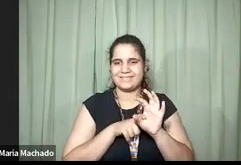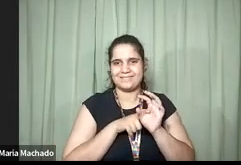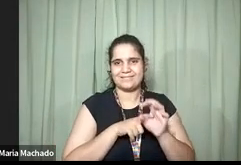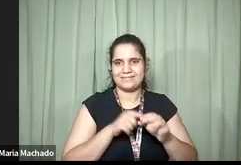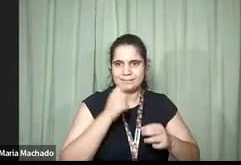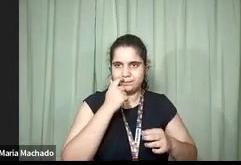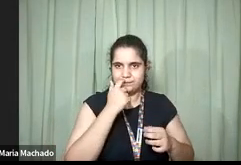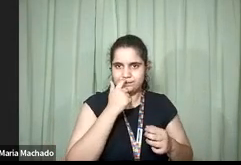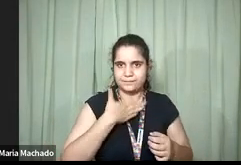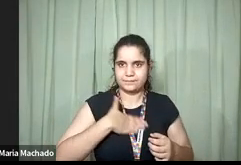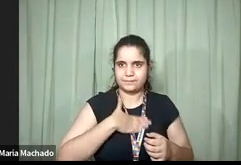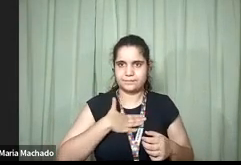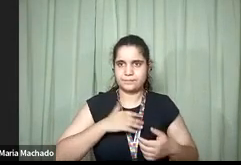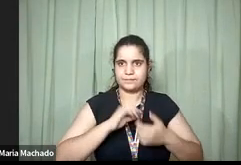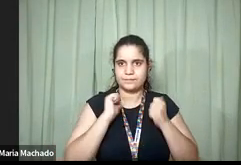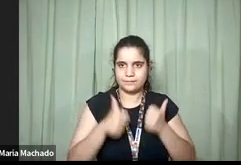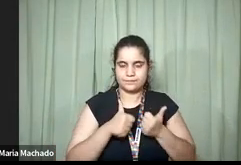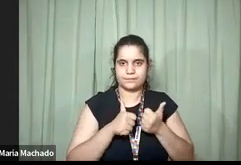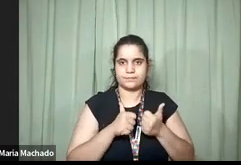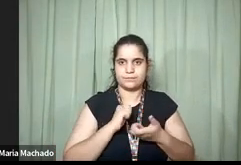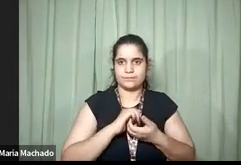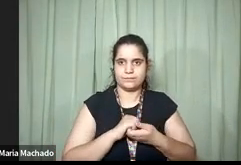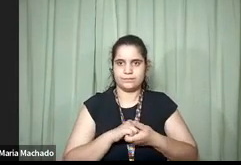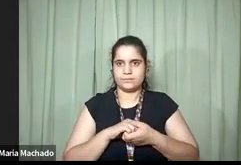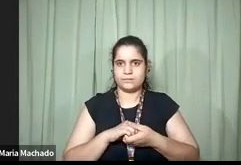Prazer, tá?